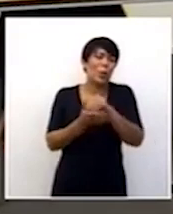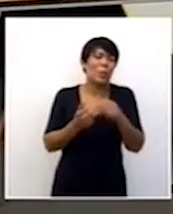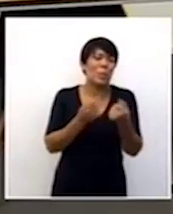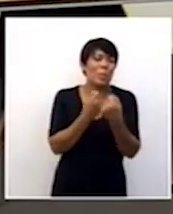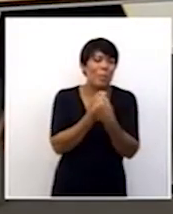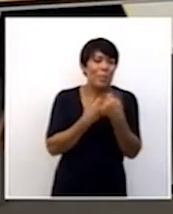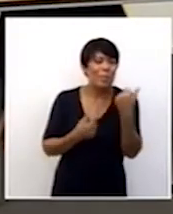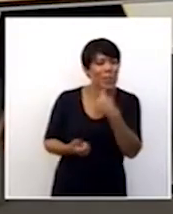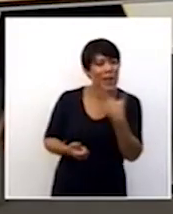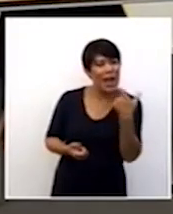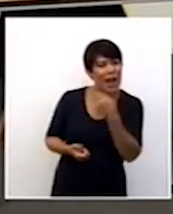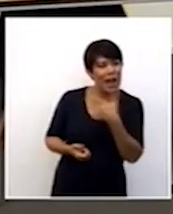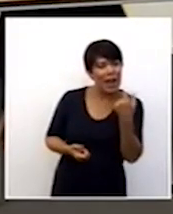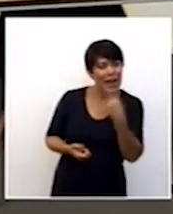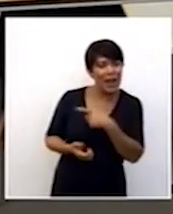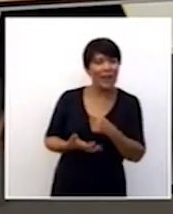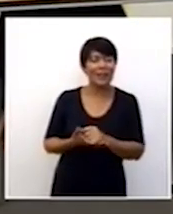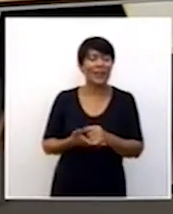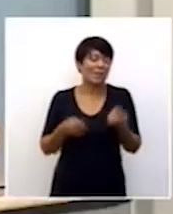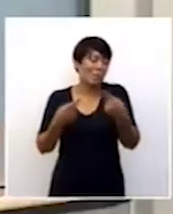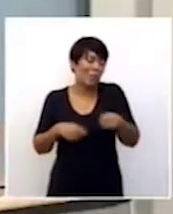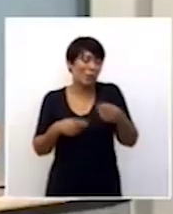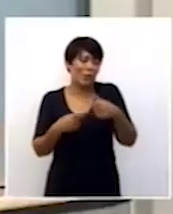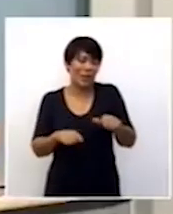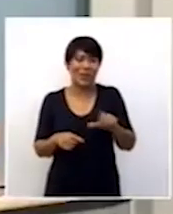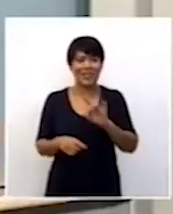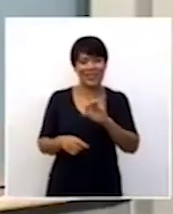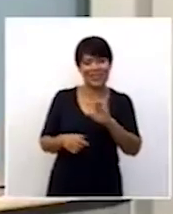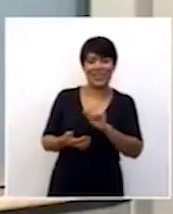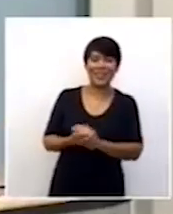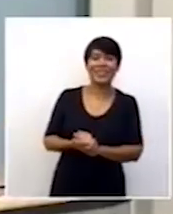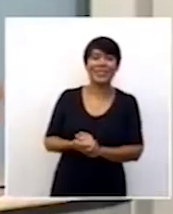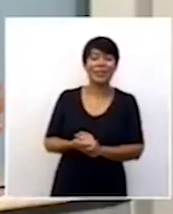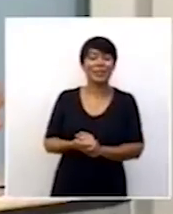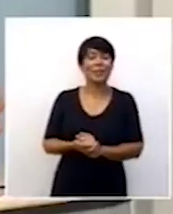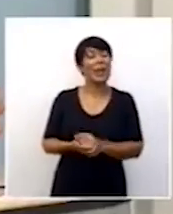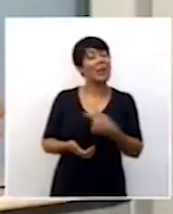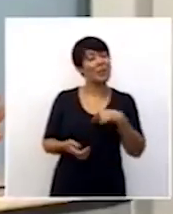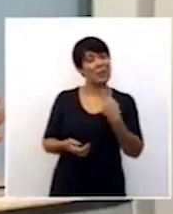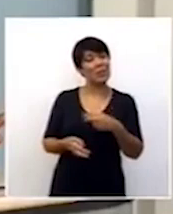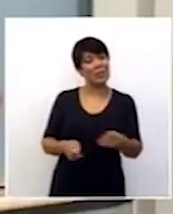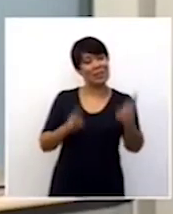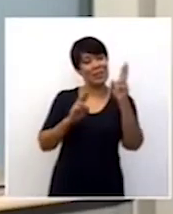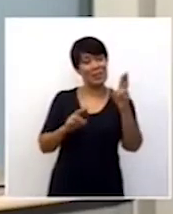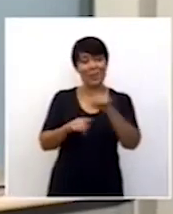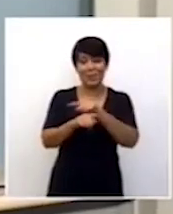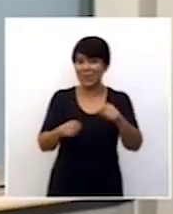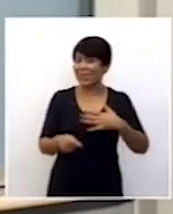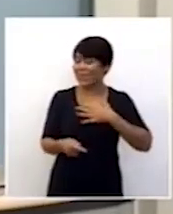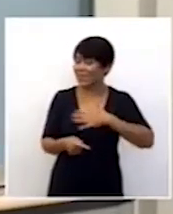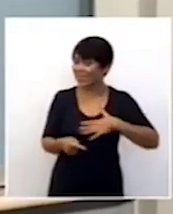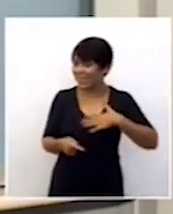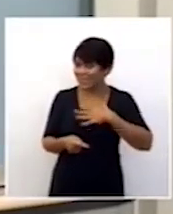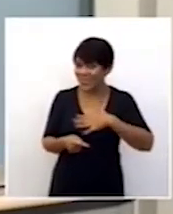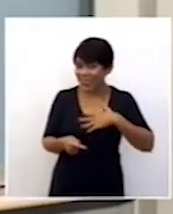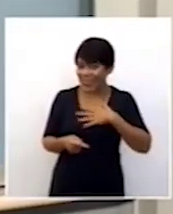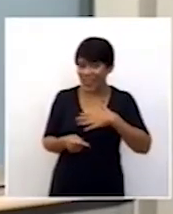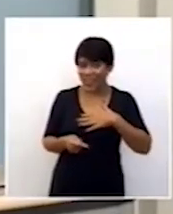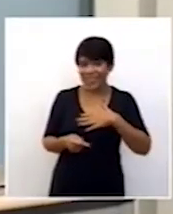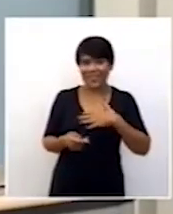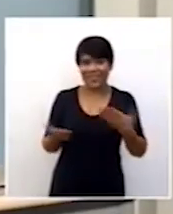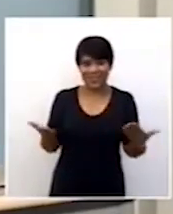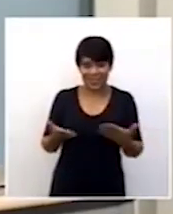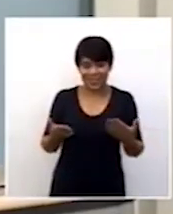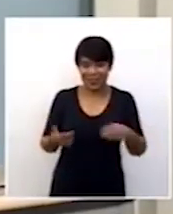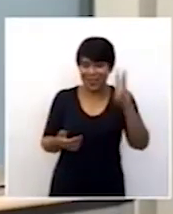galhofa. Pois é. E da tinta da melancolia. Bom, a gente espera que vocês tenham gostado dessa crônica, a gente espera que vocês